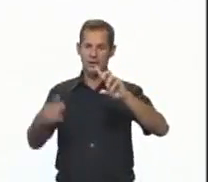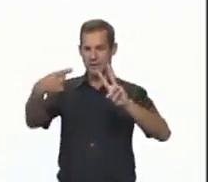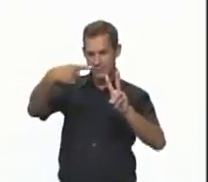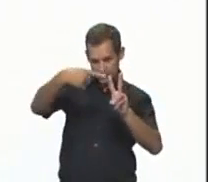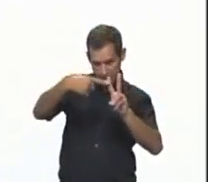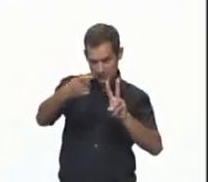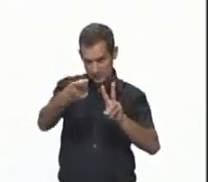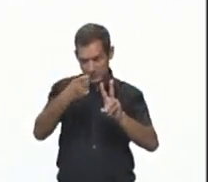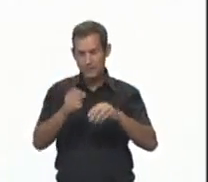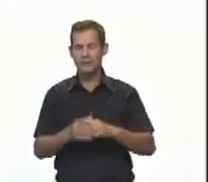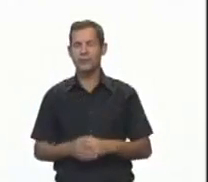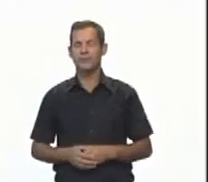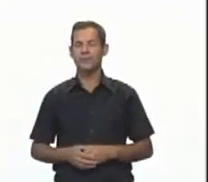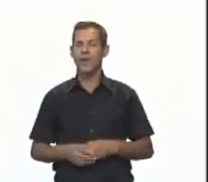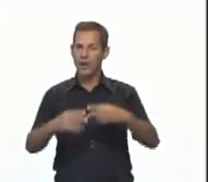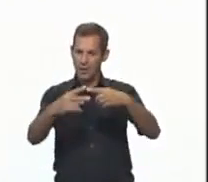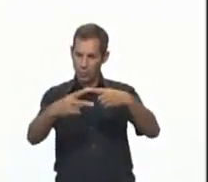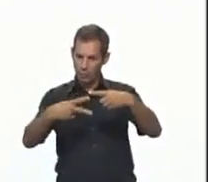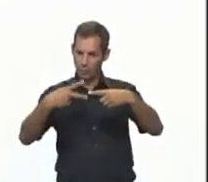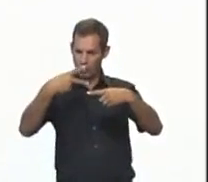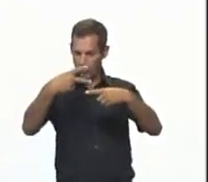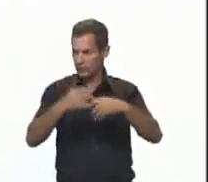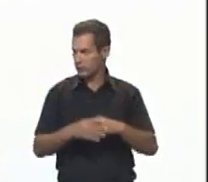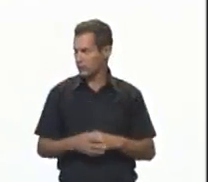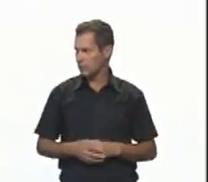x ao quadrado